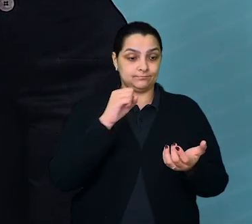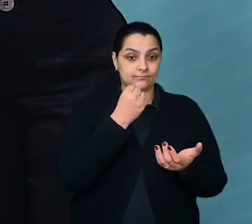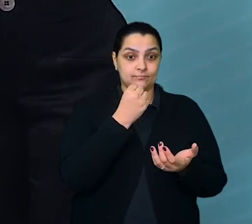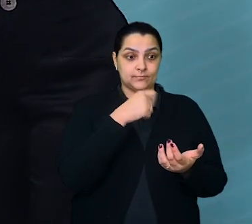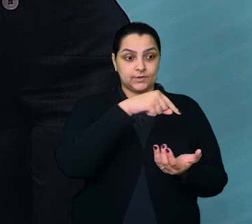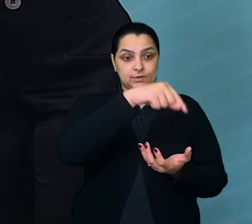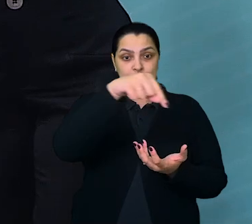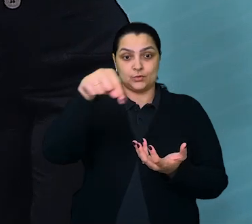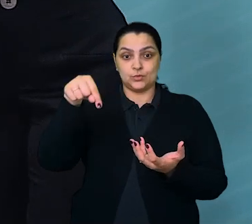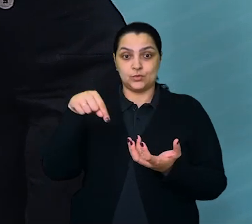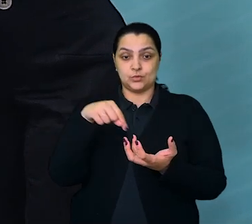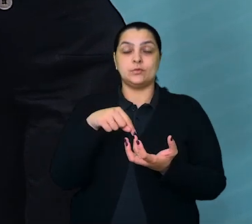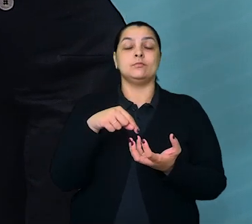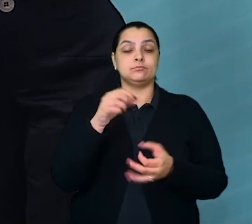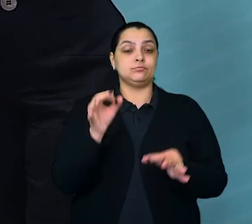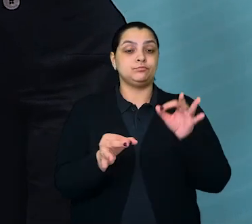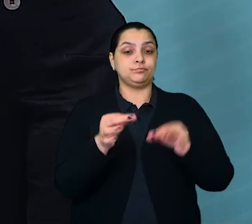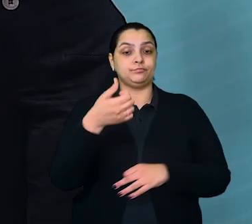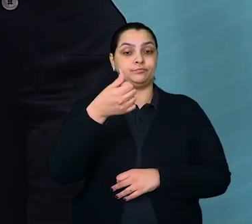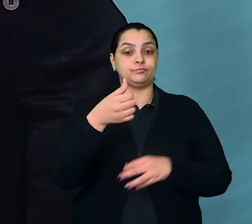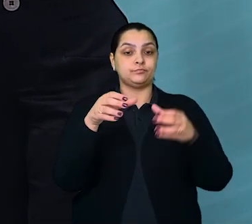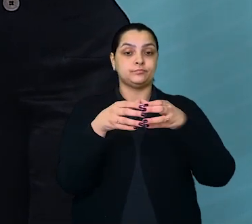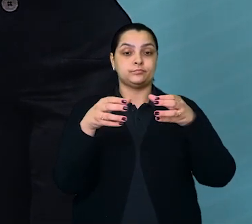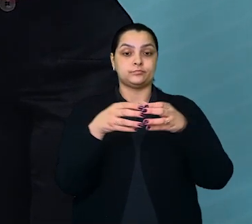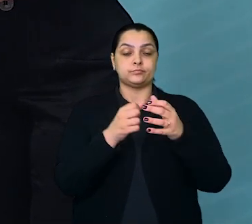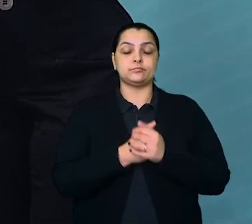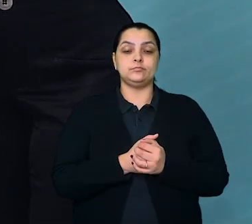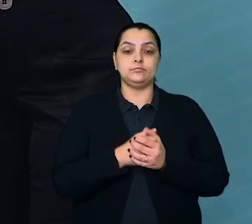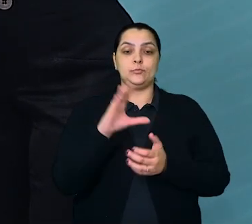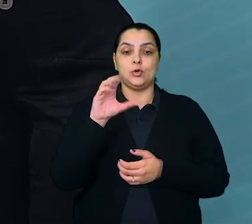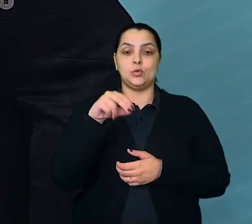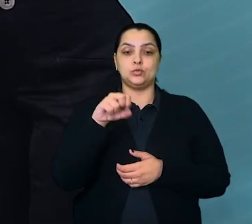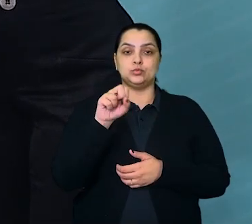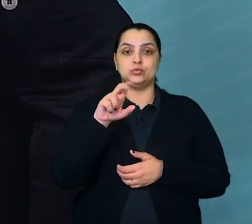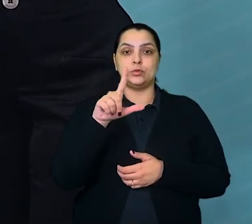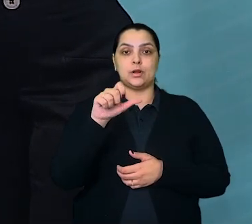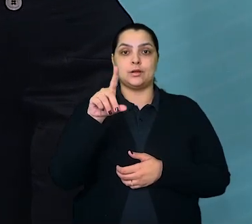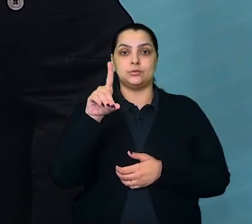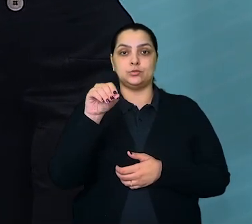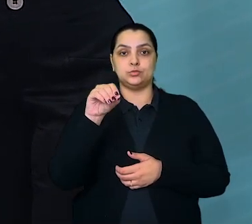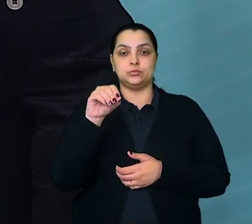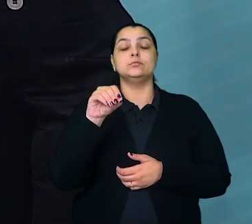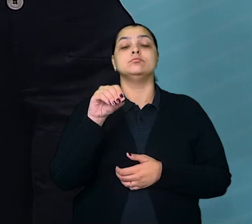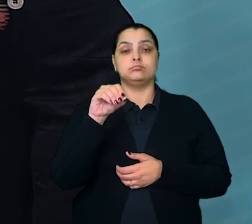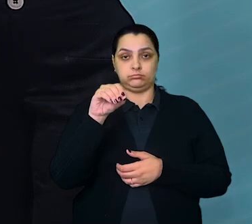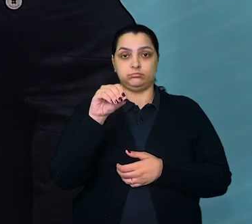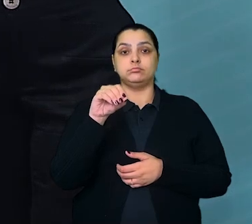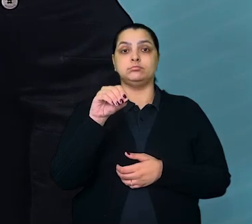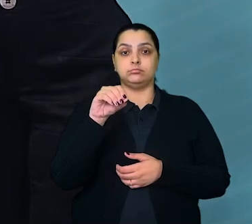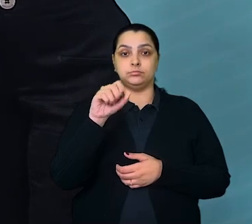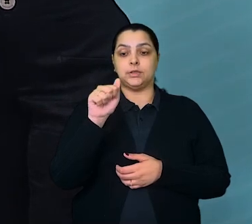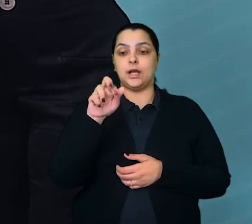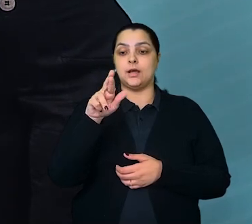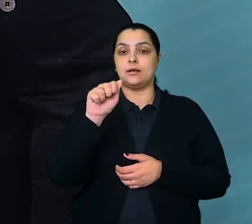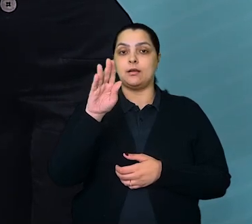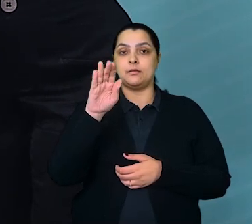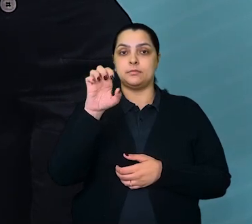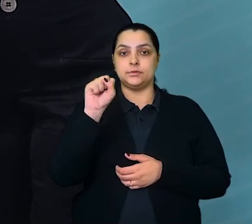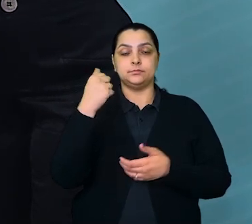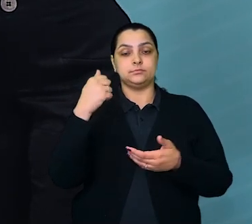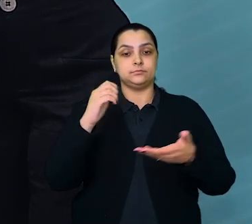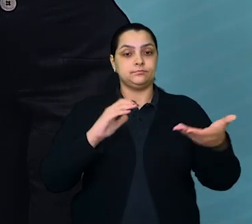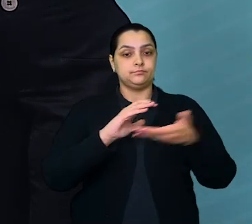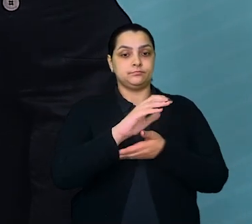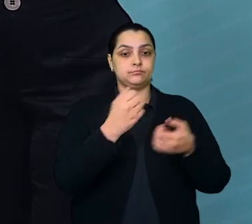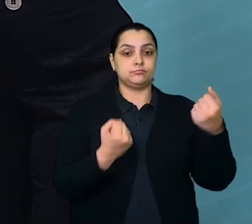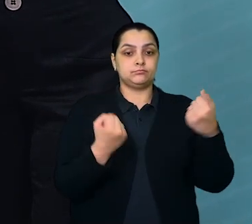de hoje com um caso julgado pela 6ª turma. O Consulado Geral dos Emirados Árabes Unidos, em São Paulo, vai ter de indenizar